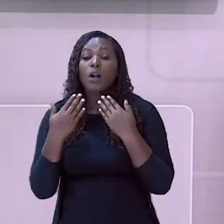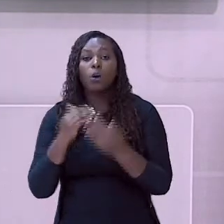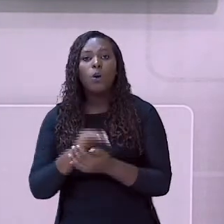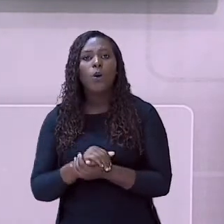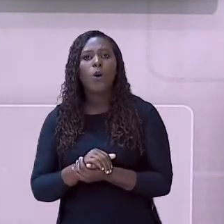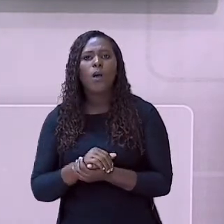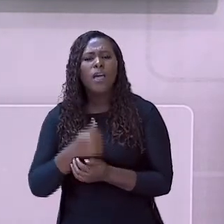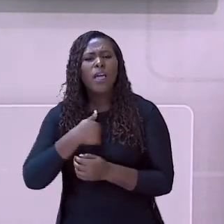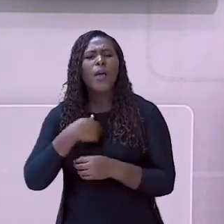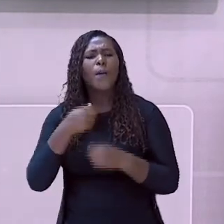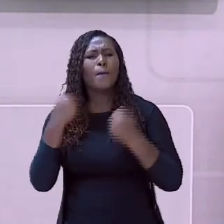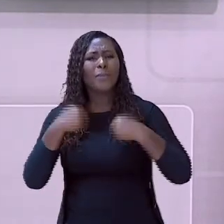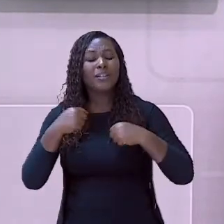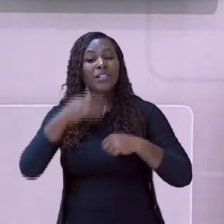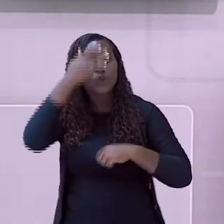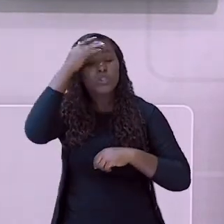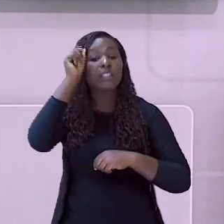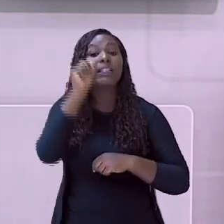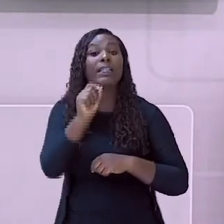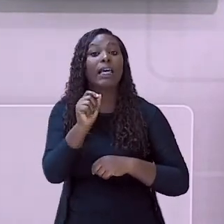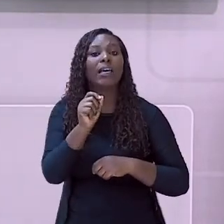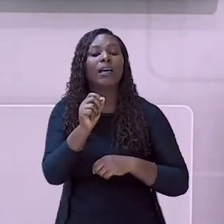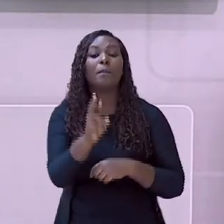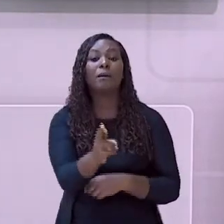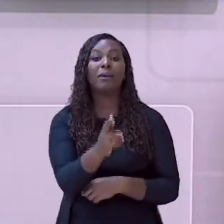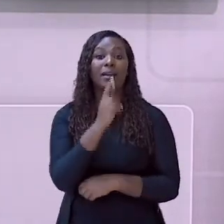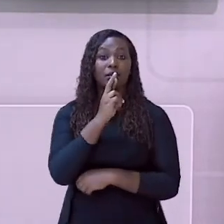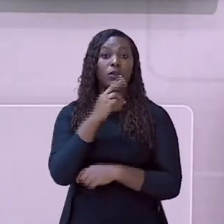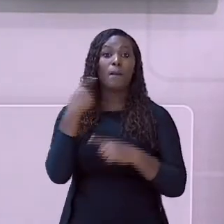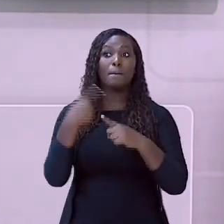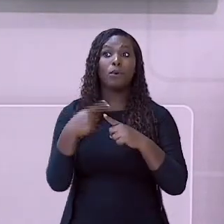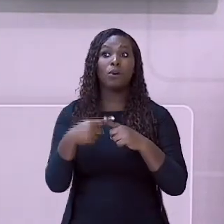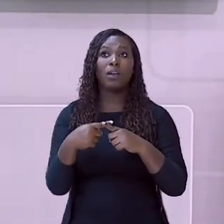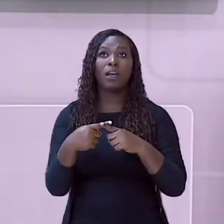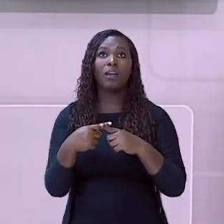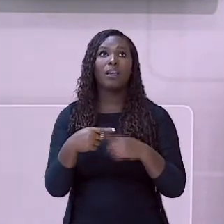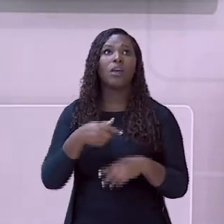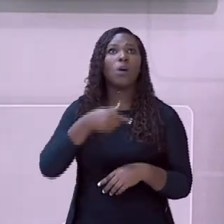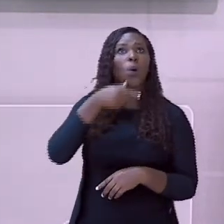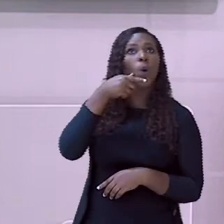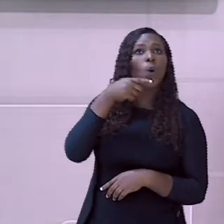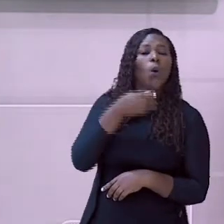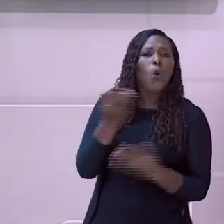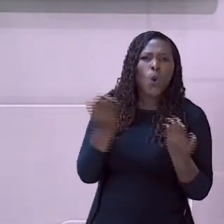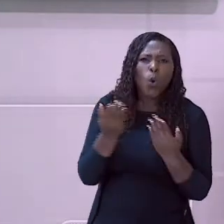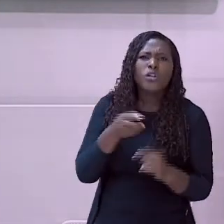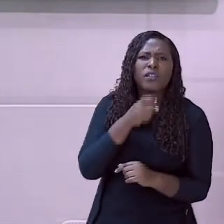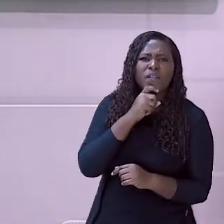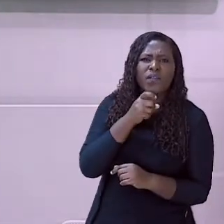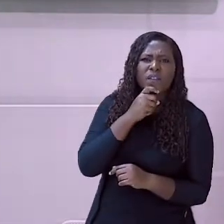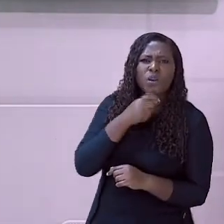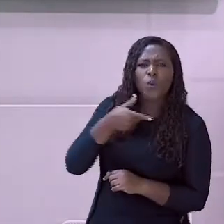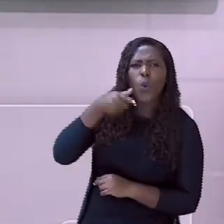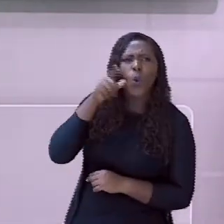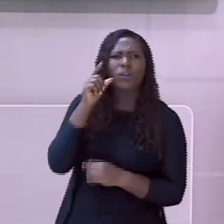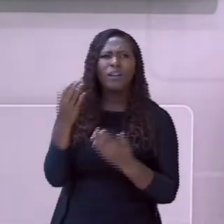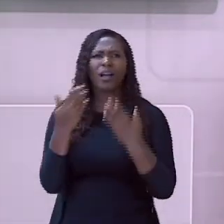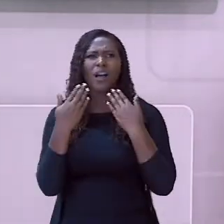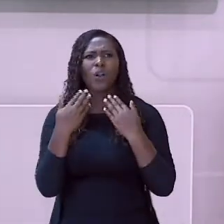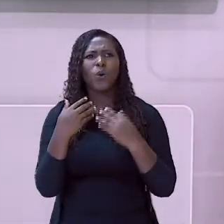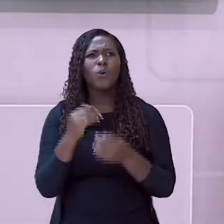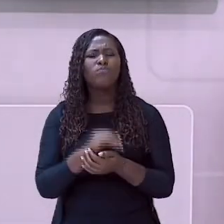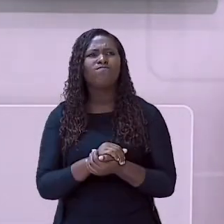frio e ontem fez calor. Então, eu tenho que ter esse profissional para que eu possa fazer a